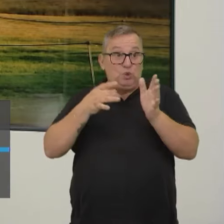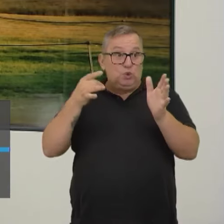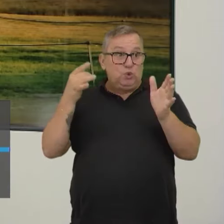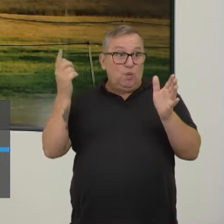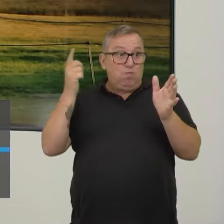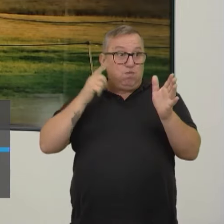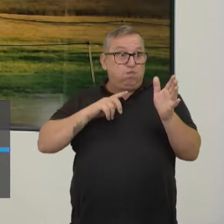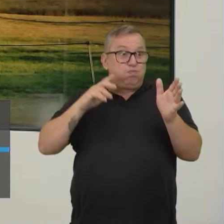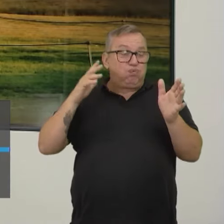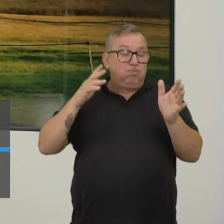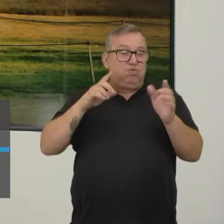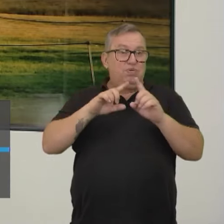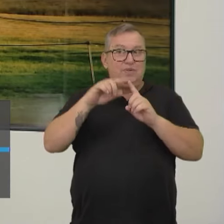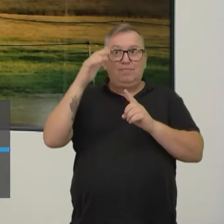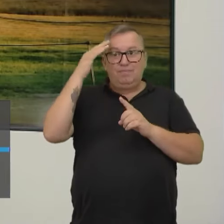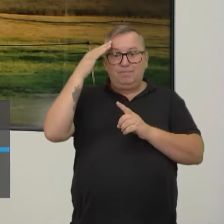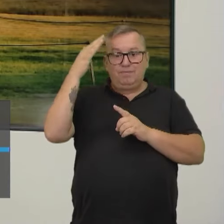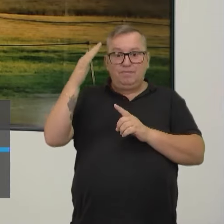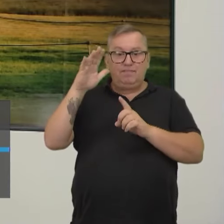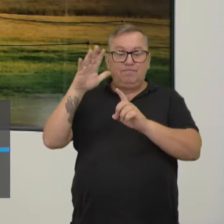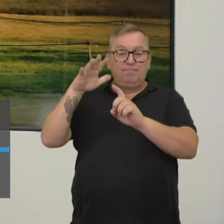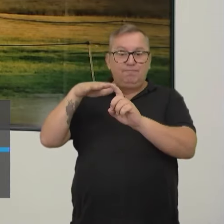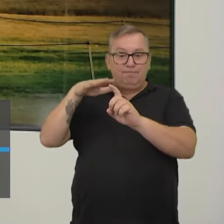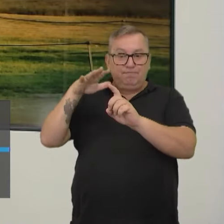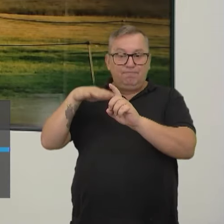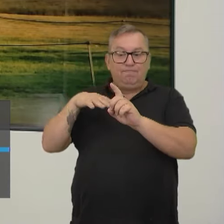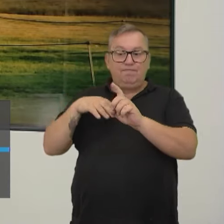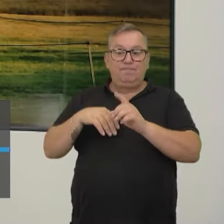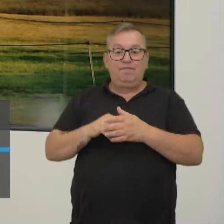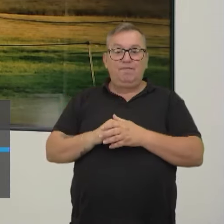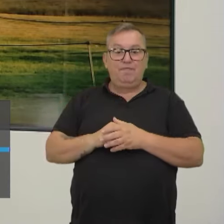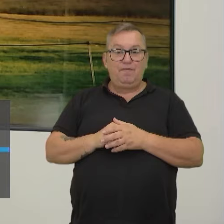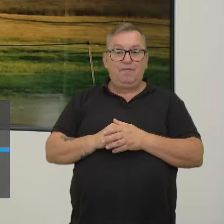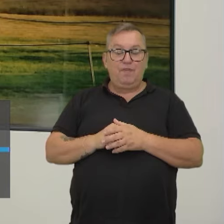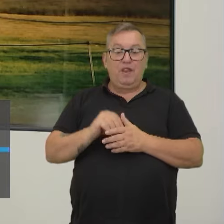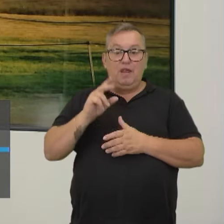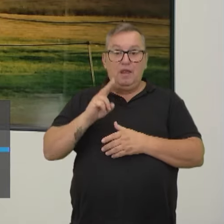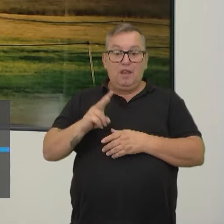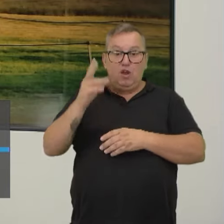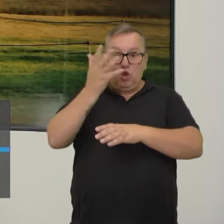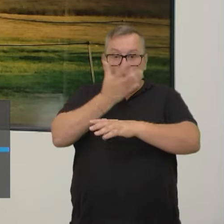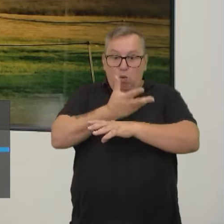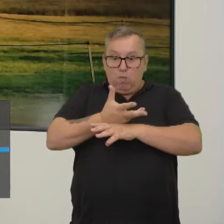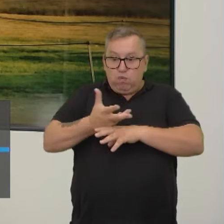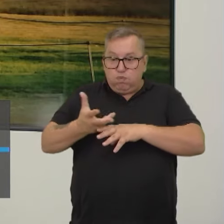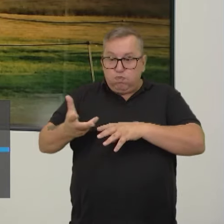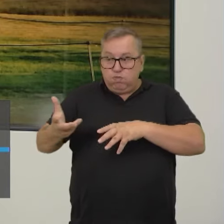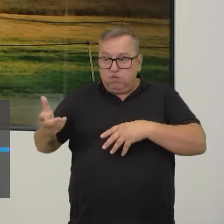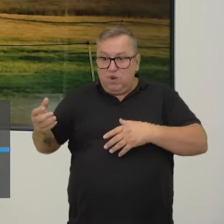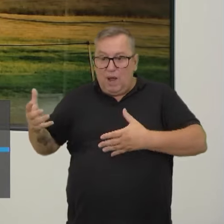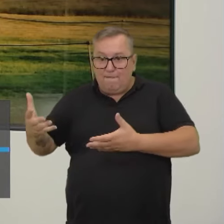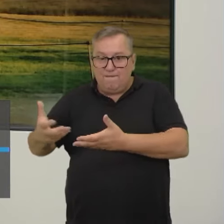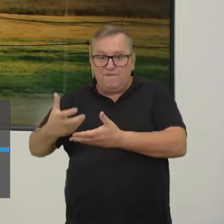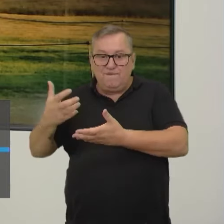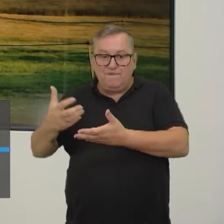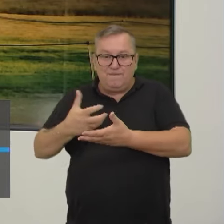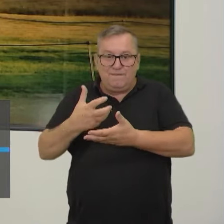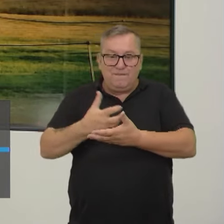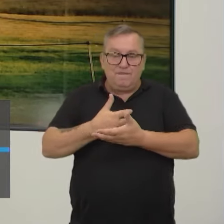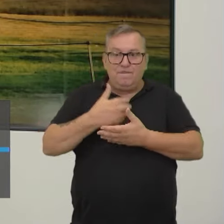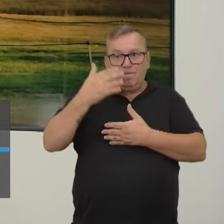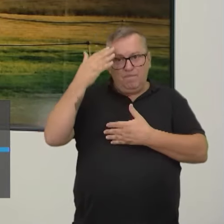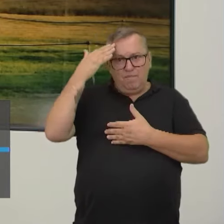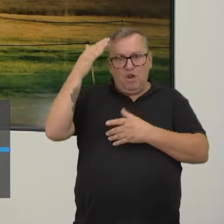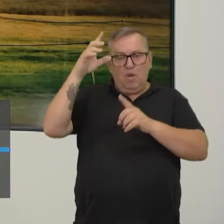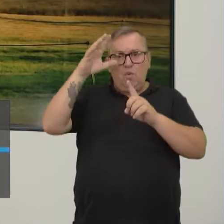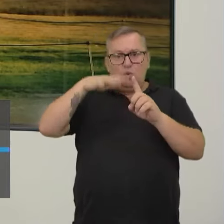consegue caçar, ele agradece a um Deus. Sempre que uma colheita é próspera, né, ele agradece a